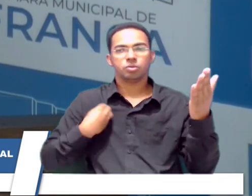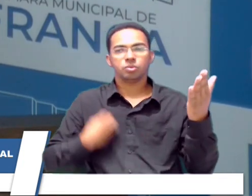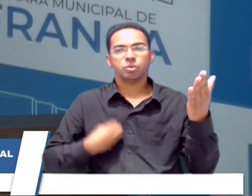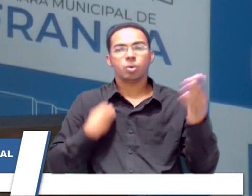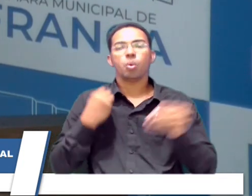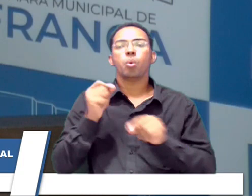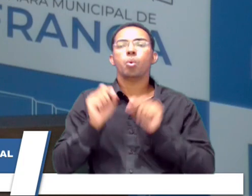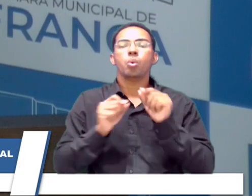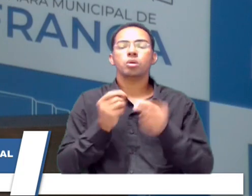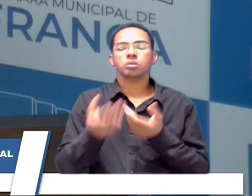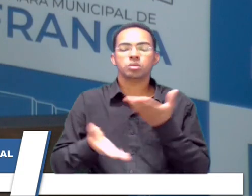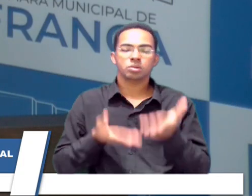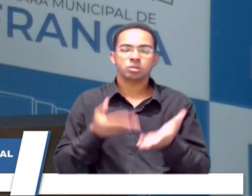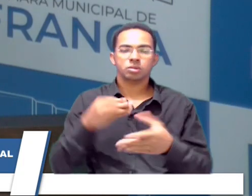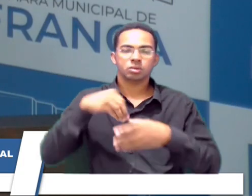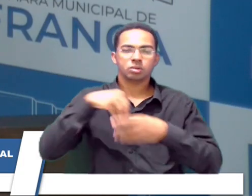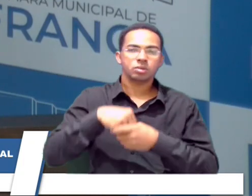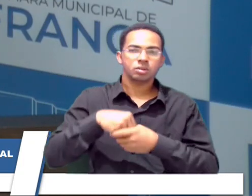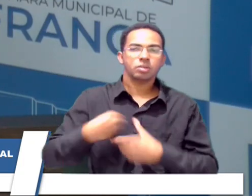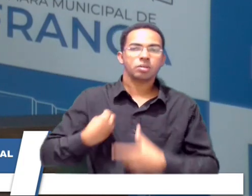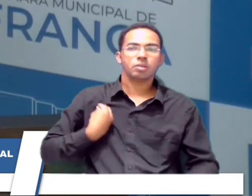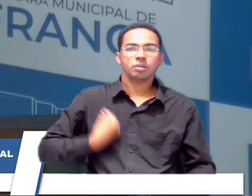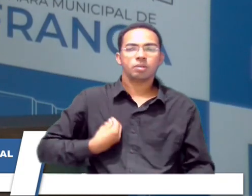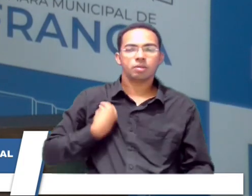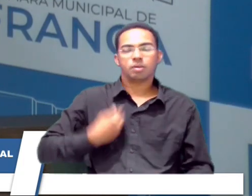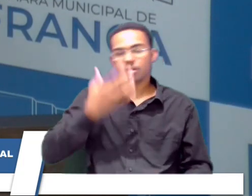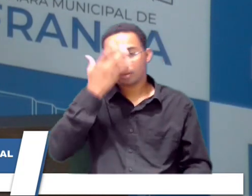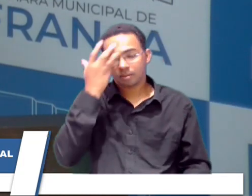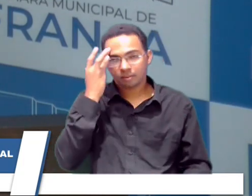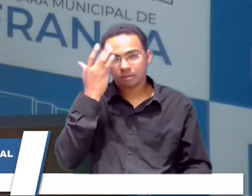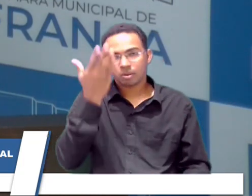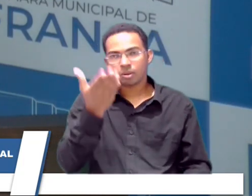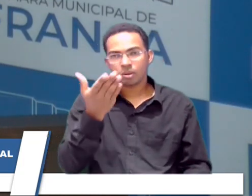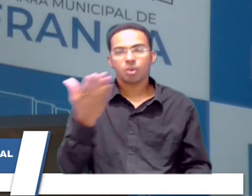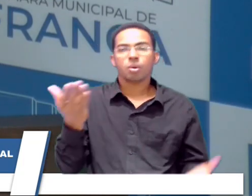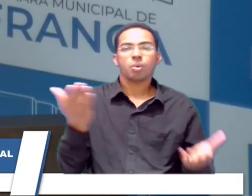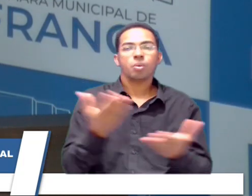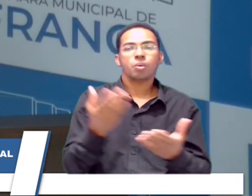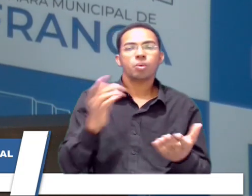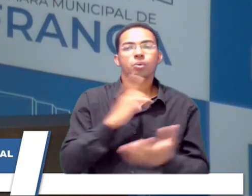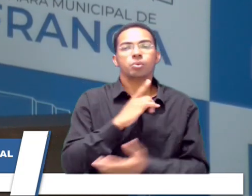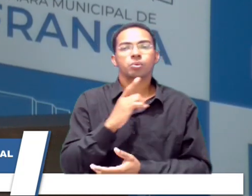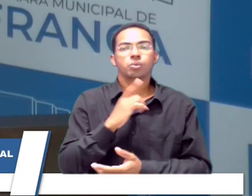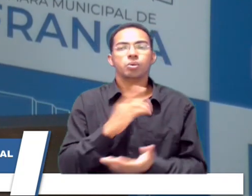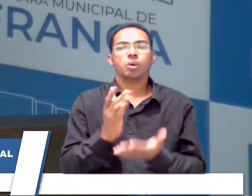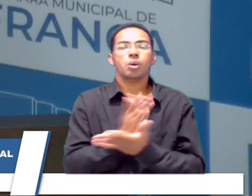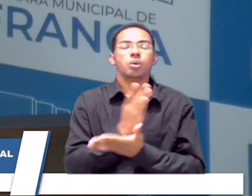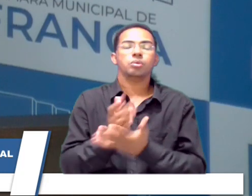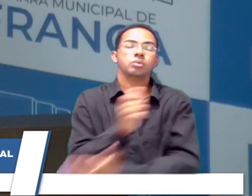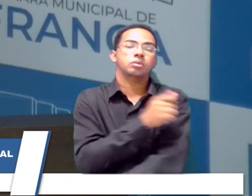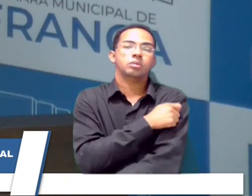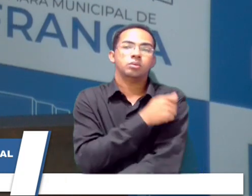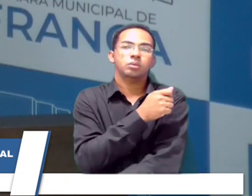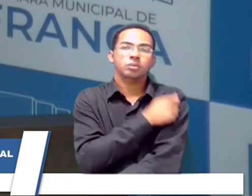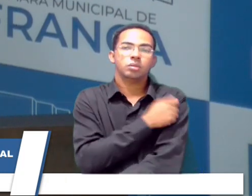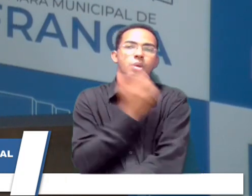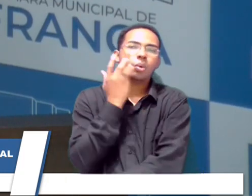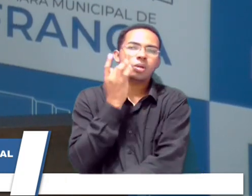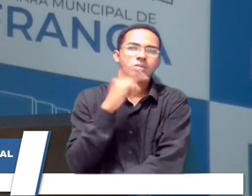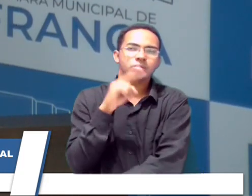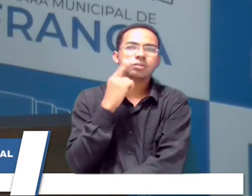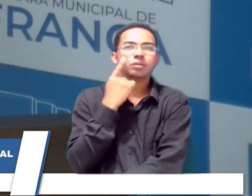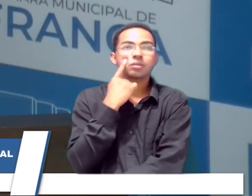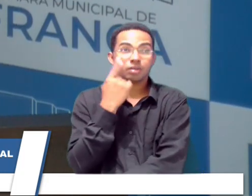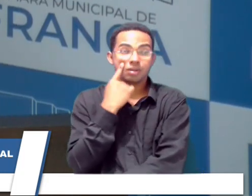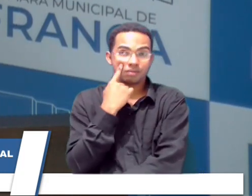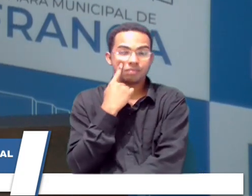tratamento fez na vida dessas pessoas, né? Hoje a gente tem alunos que acho que vocês vão escutar e